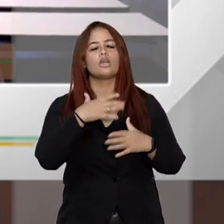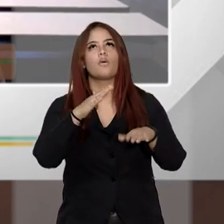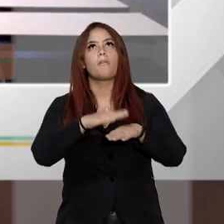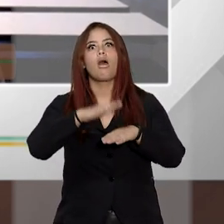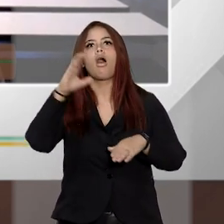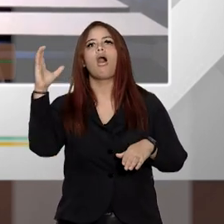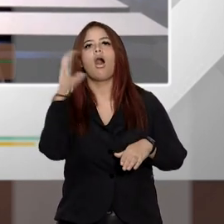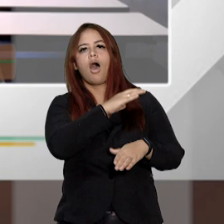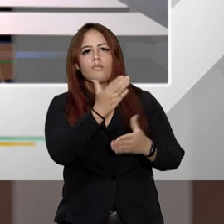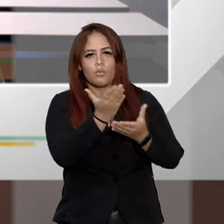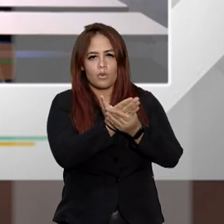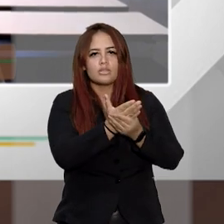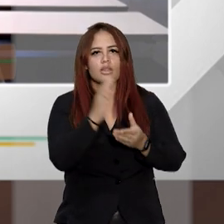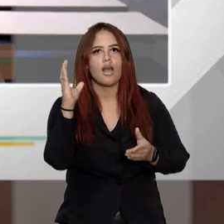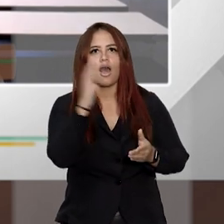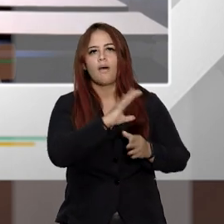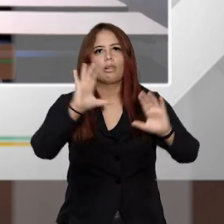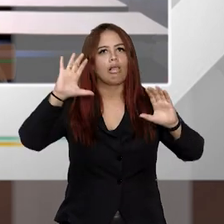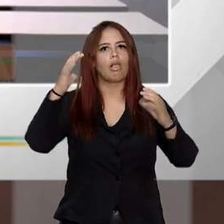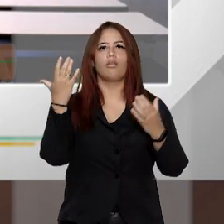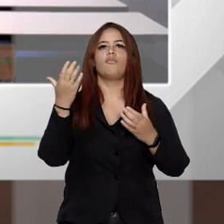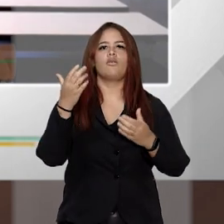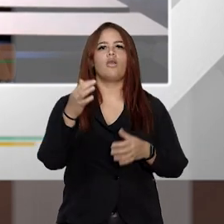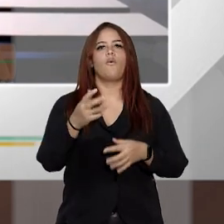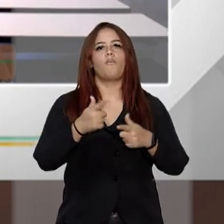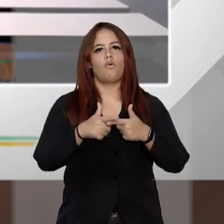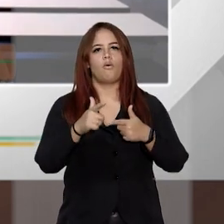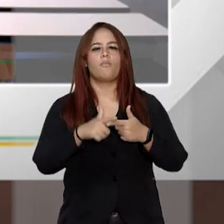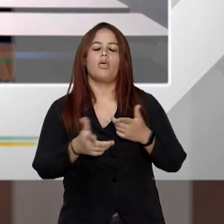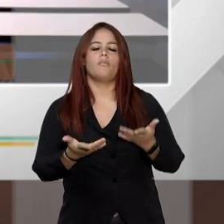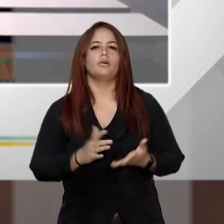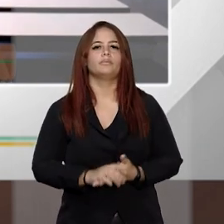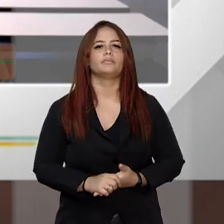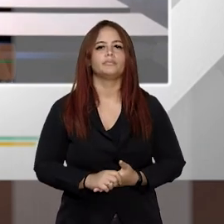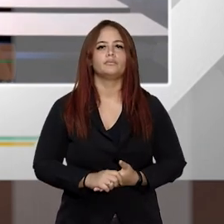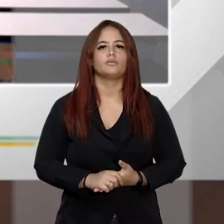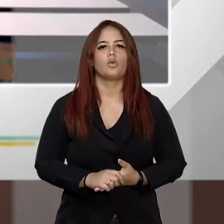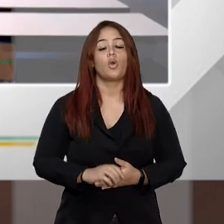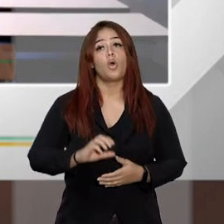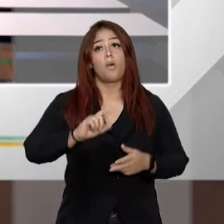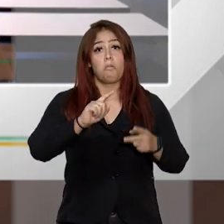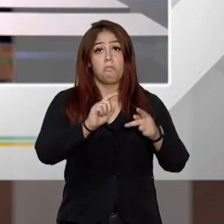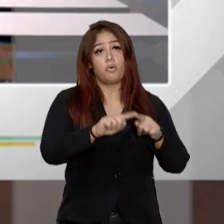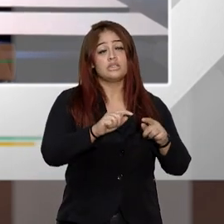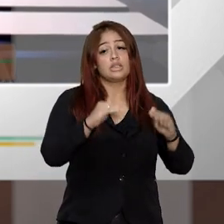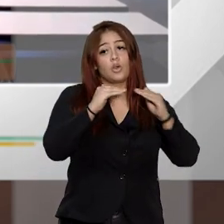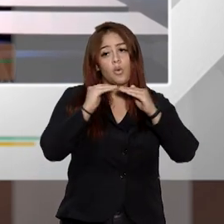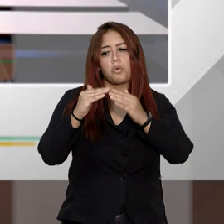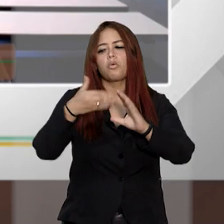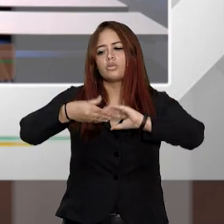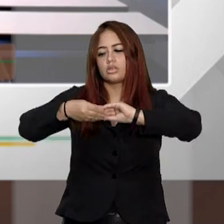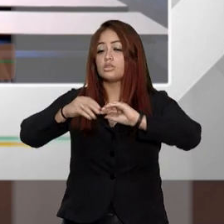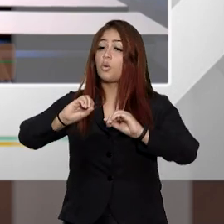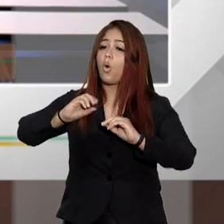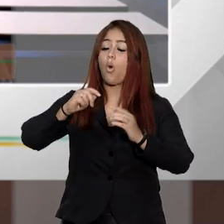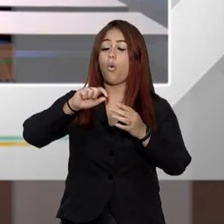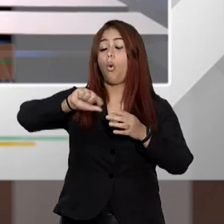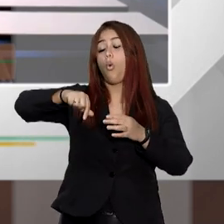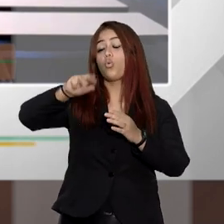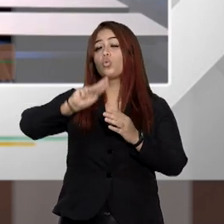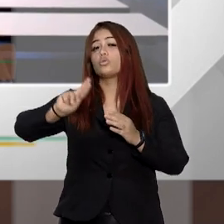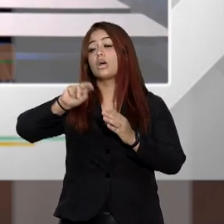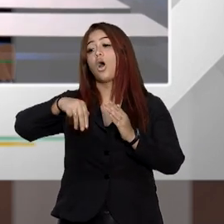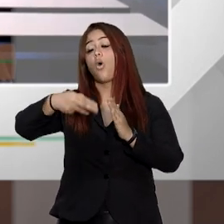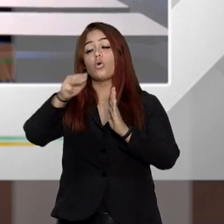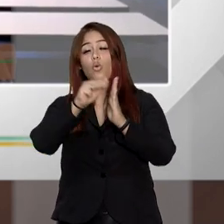mais rápida e eficaz da resolução dos conflitos através ou da conciliação ou de outros métodos